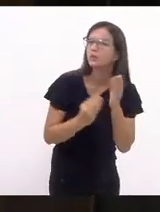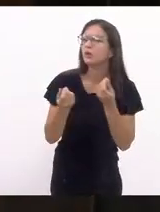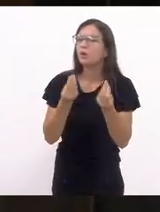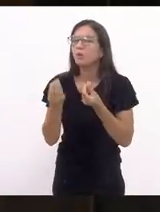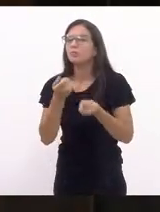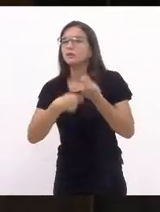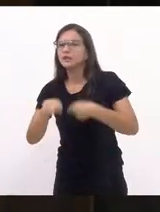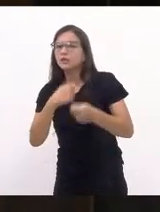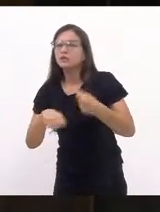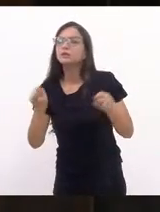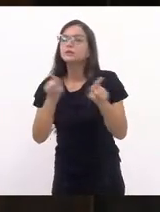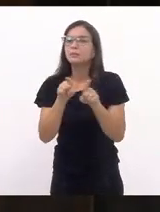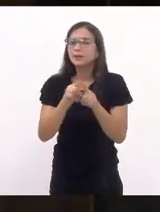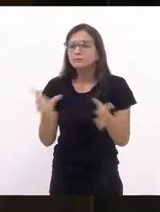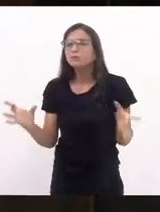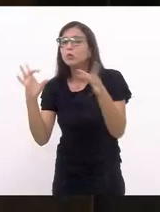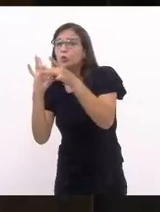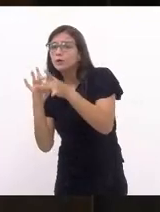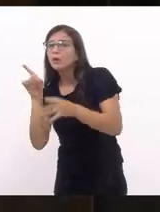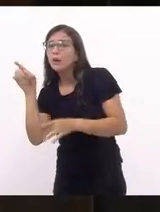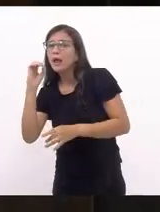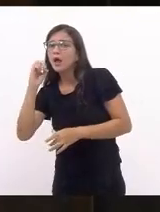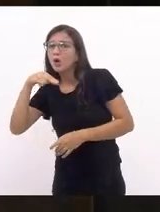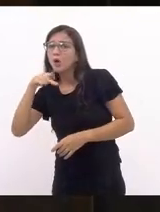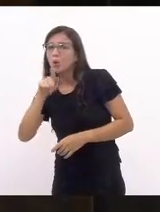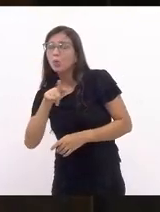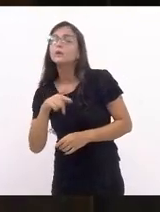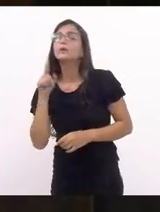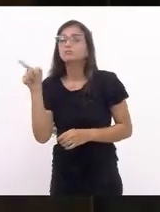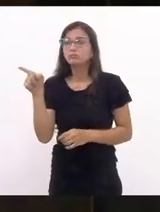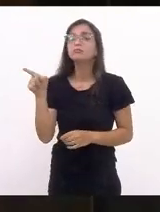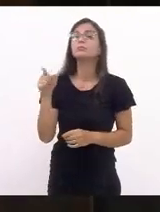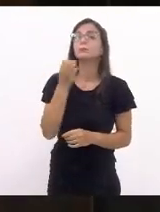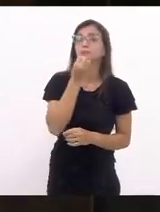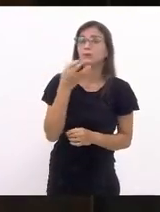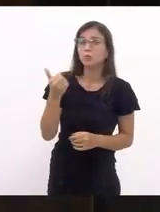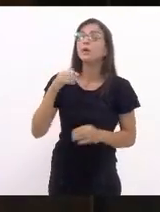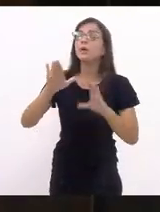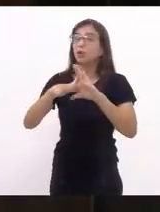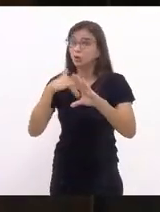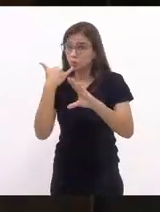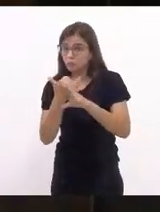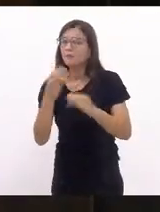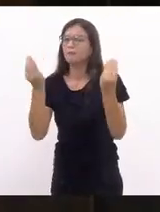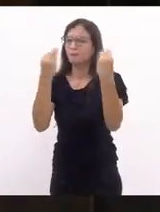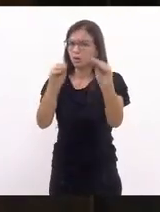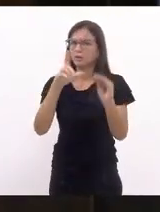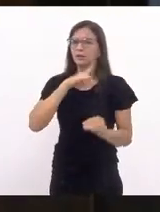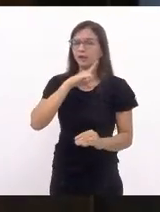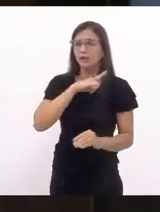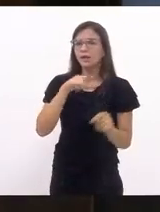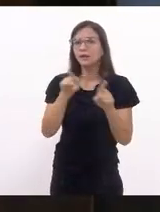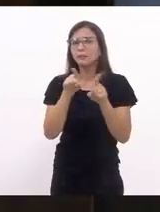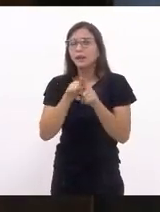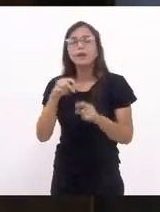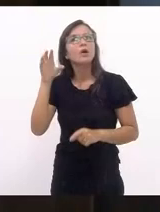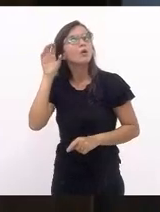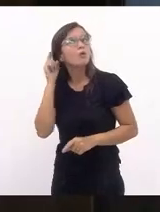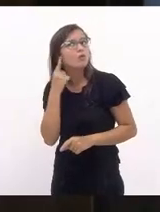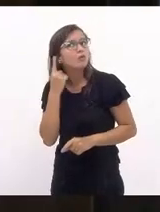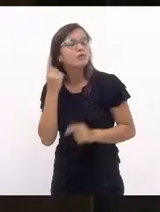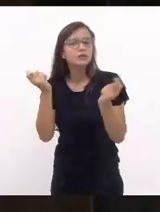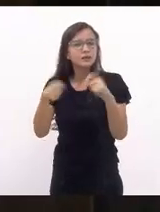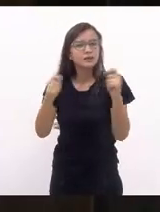pandemia em parceria com a ONG a flange que estão disponíveis no YouTube e episódios do podcast e os impactam